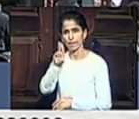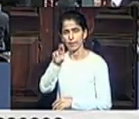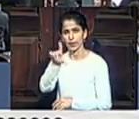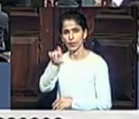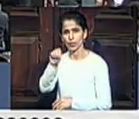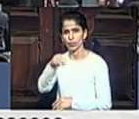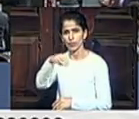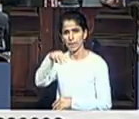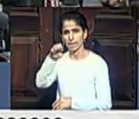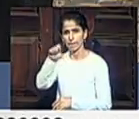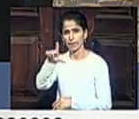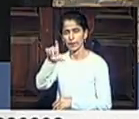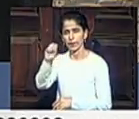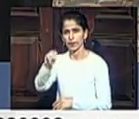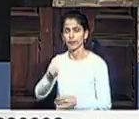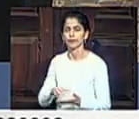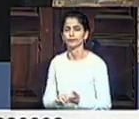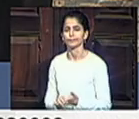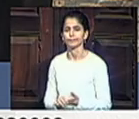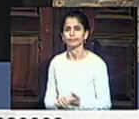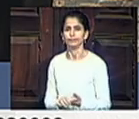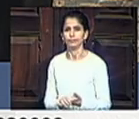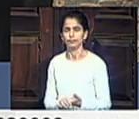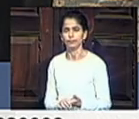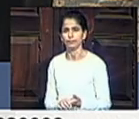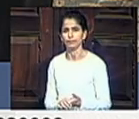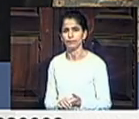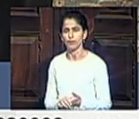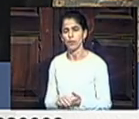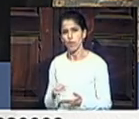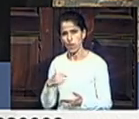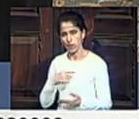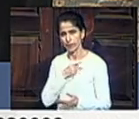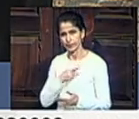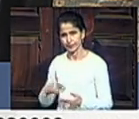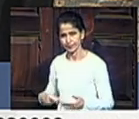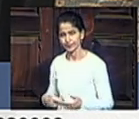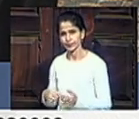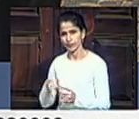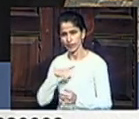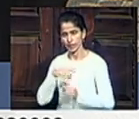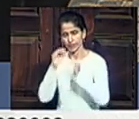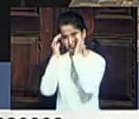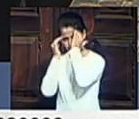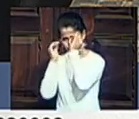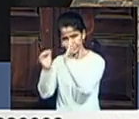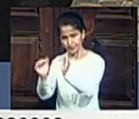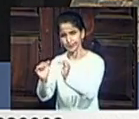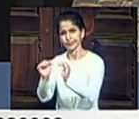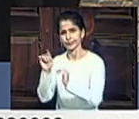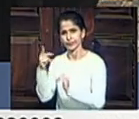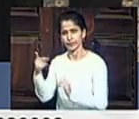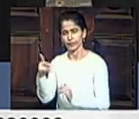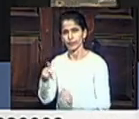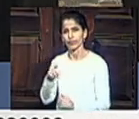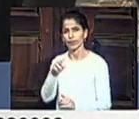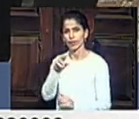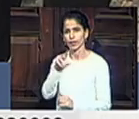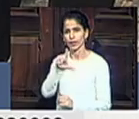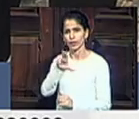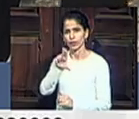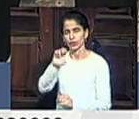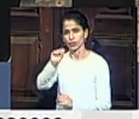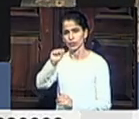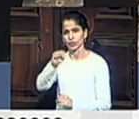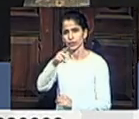Senhor presidente, no que pese meu profundo respeito pelo deputado Luiz Paulo, que questiona